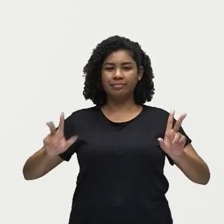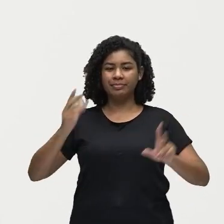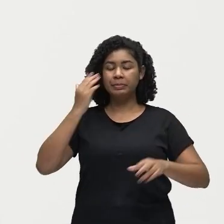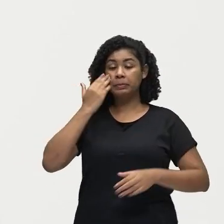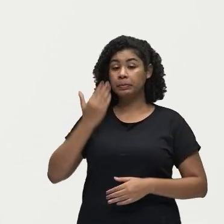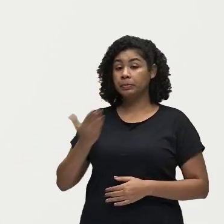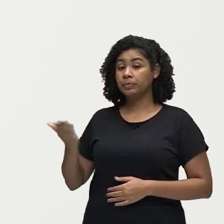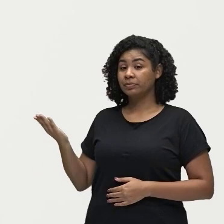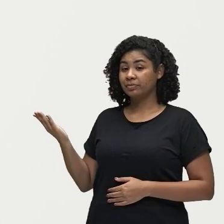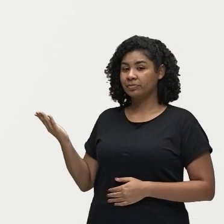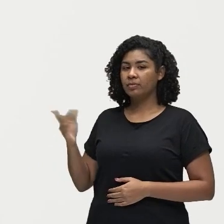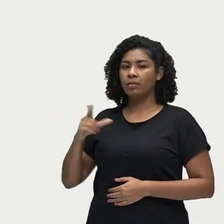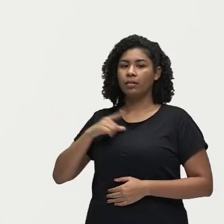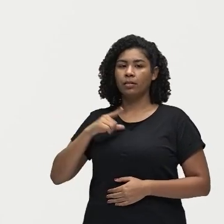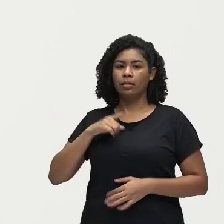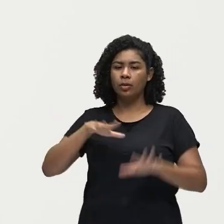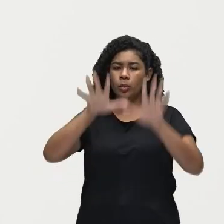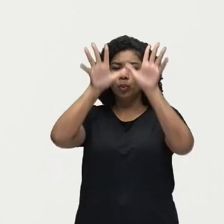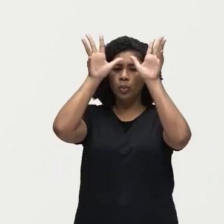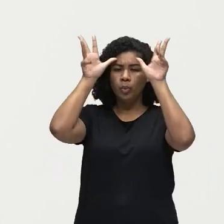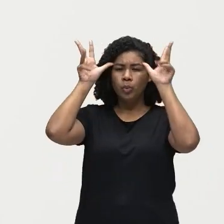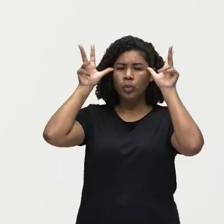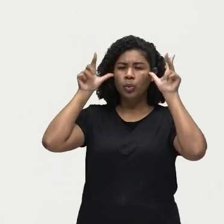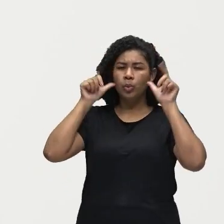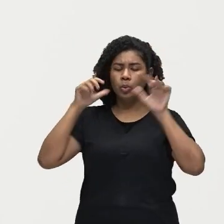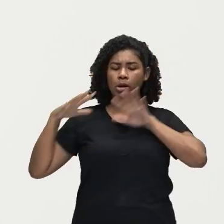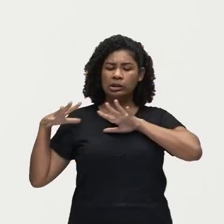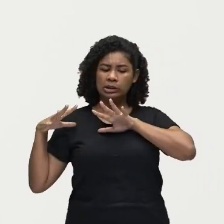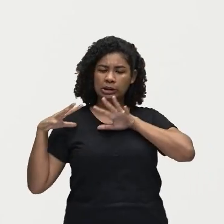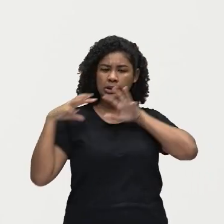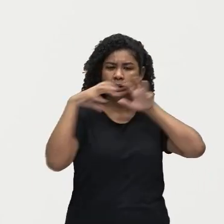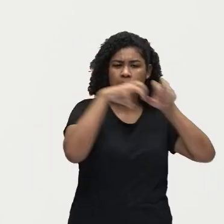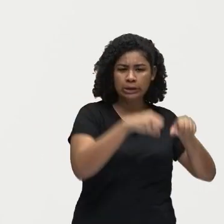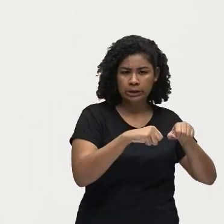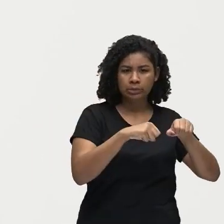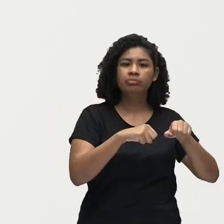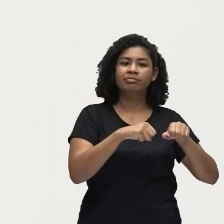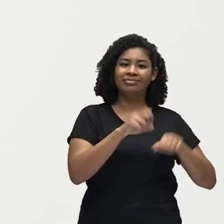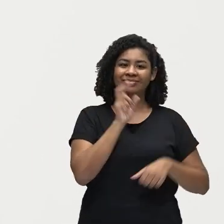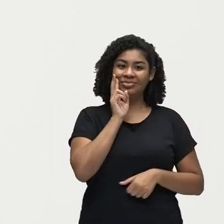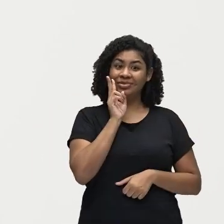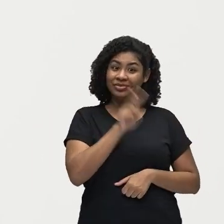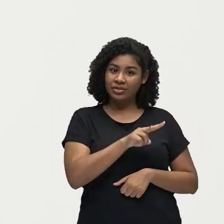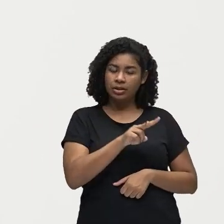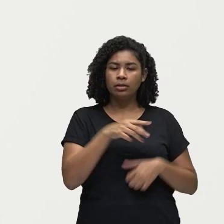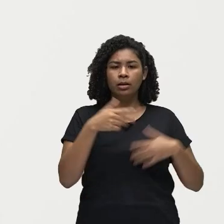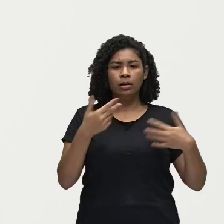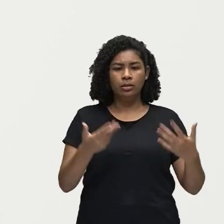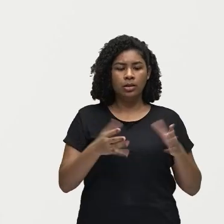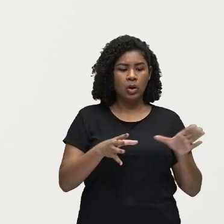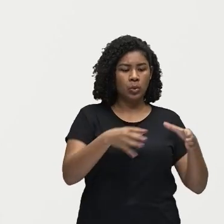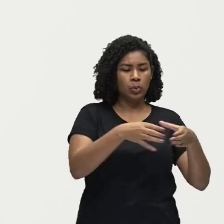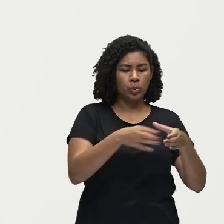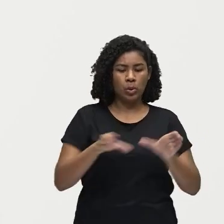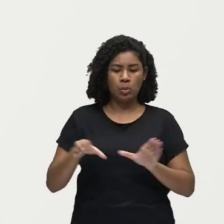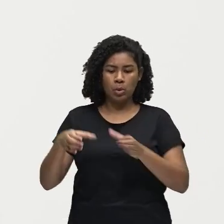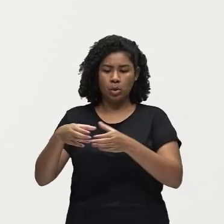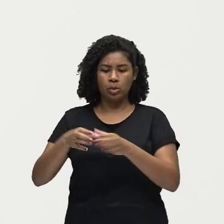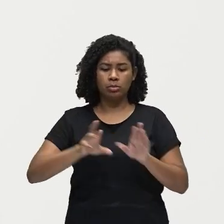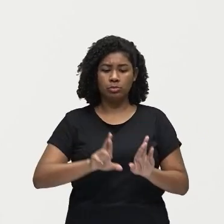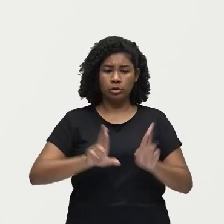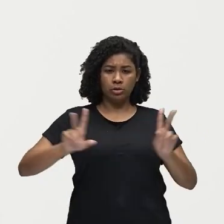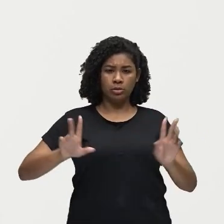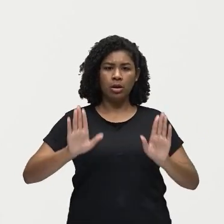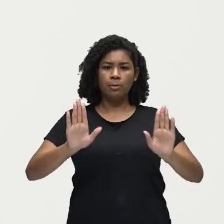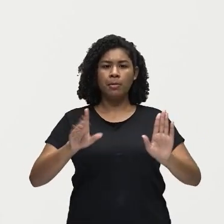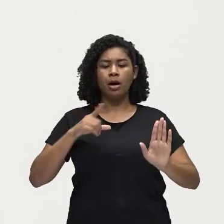imagem, o leão está atacando aí o búfalo. Então, é uma relação aí entre o leão